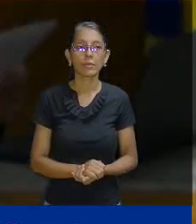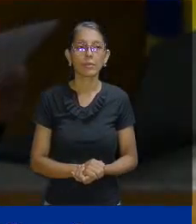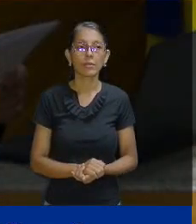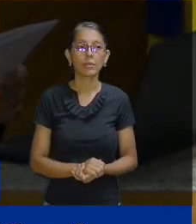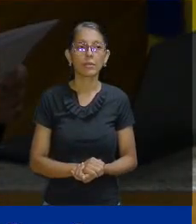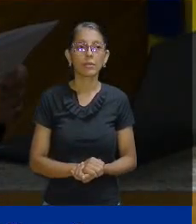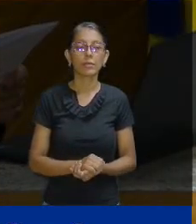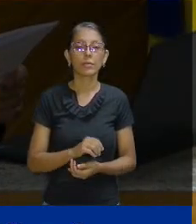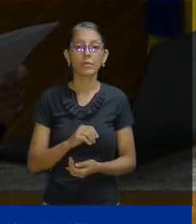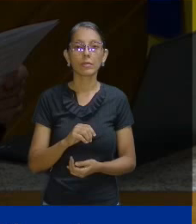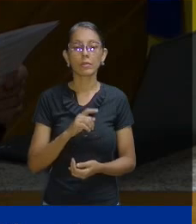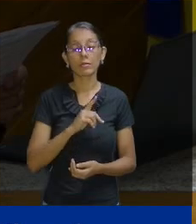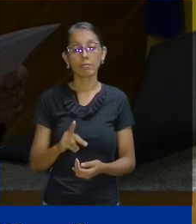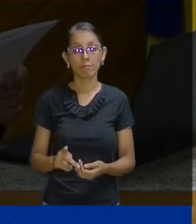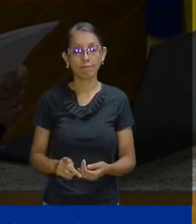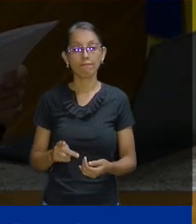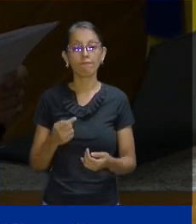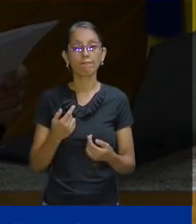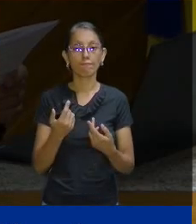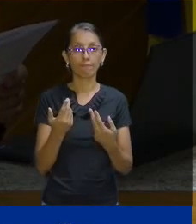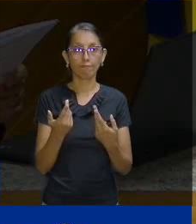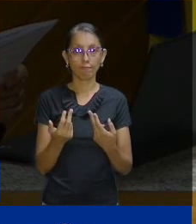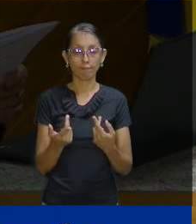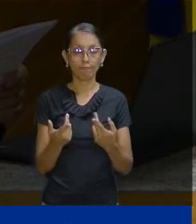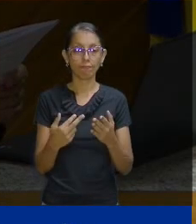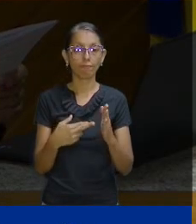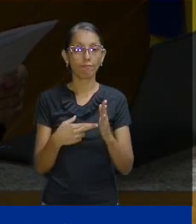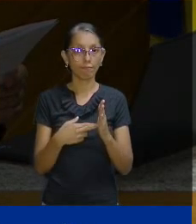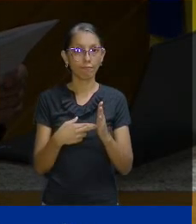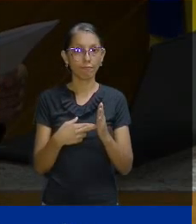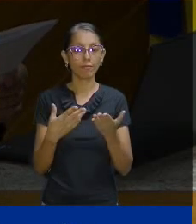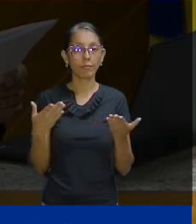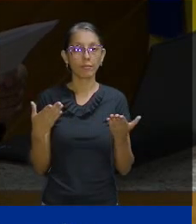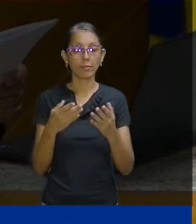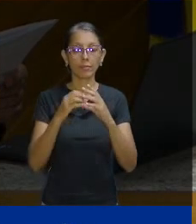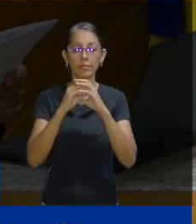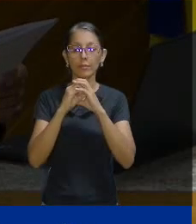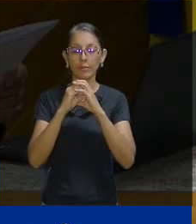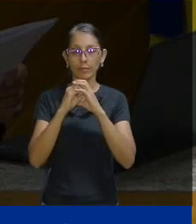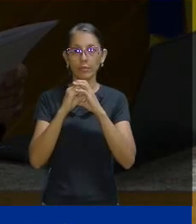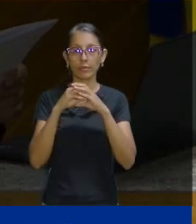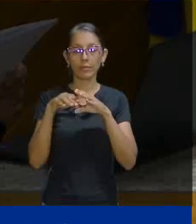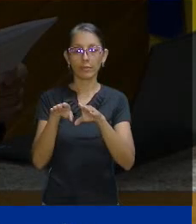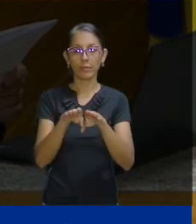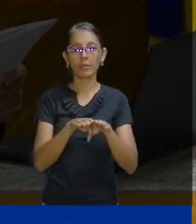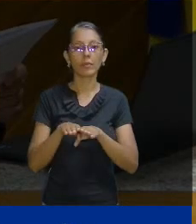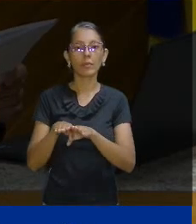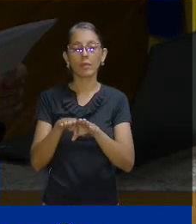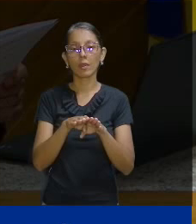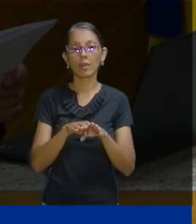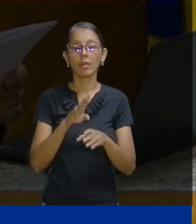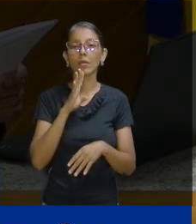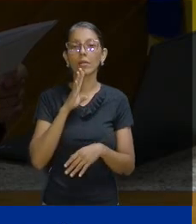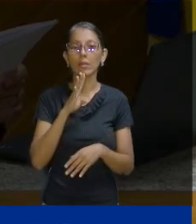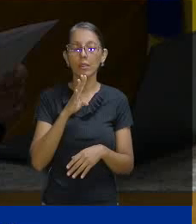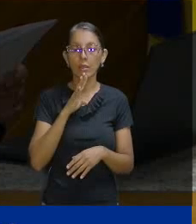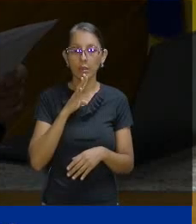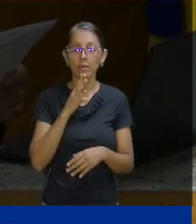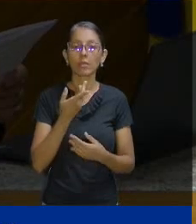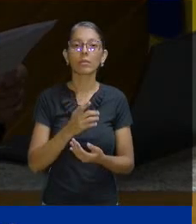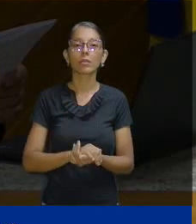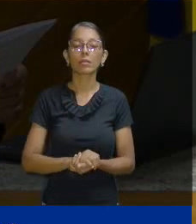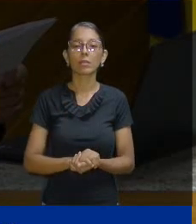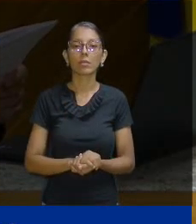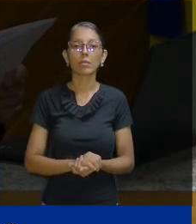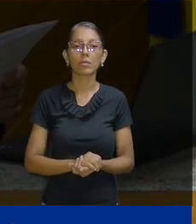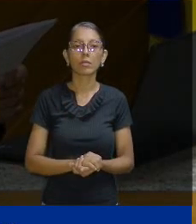plenário. Eu também acompanho o Lúcio Relator. Decisão: o Tribunal Regional Eleitoral do Amapá, por unanimidade, conheceu das